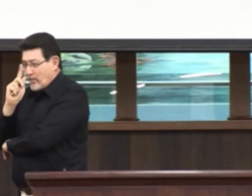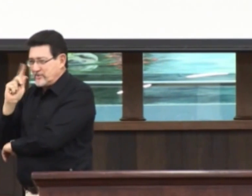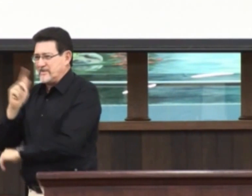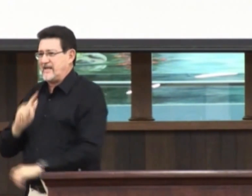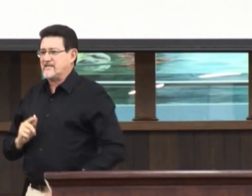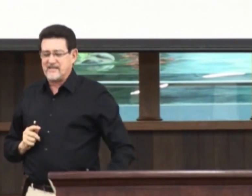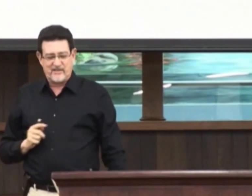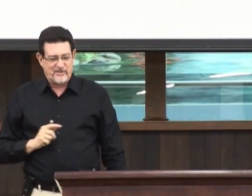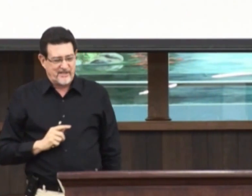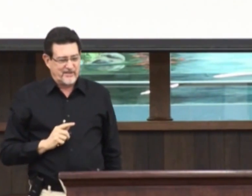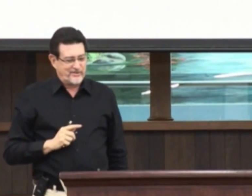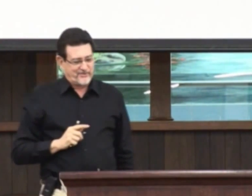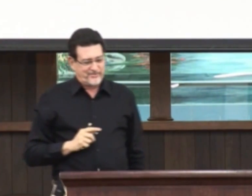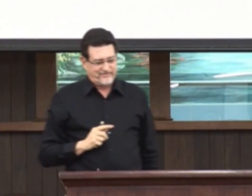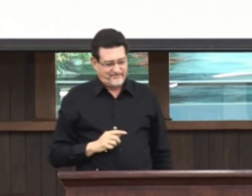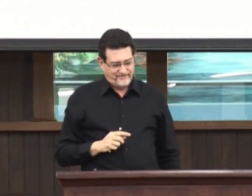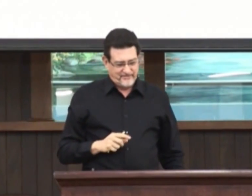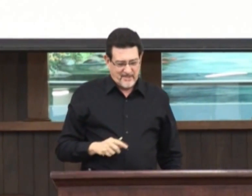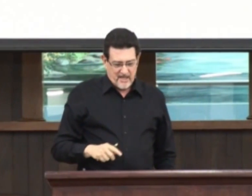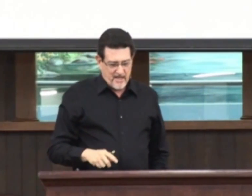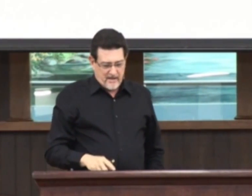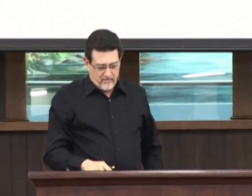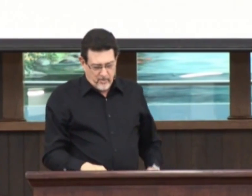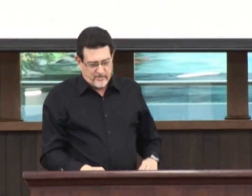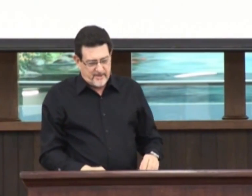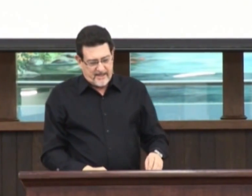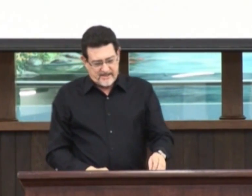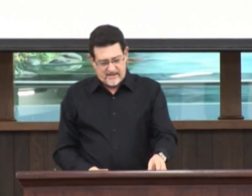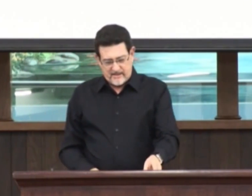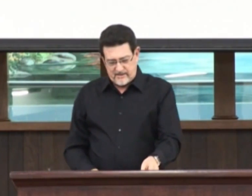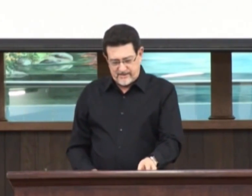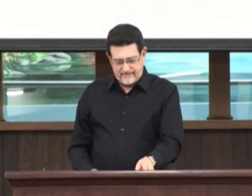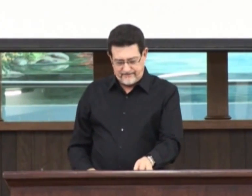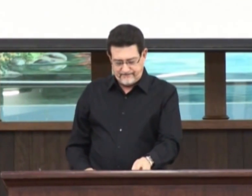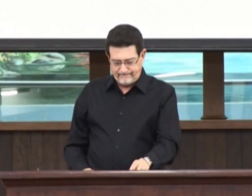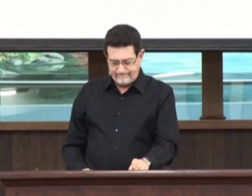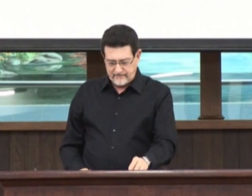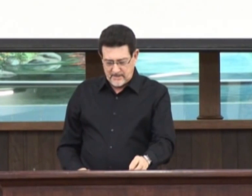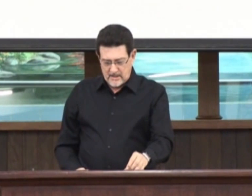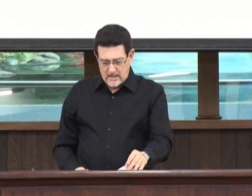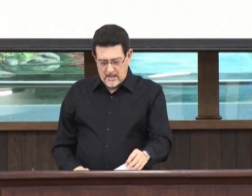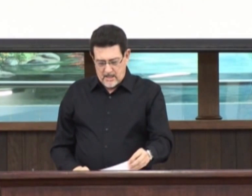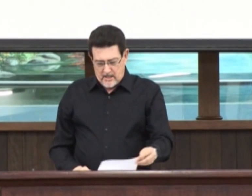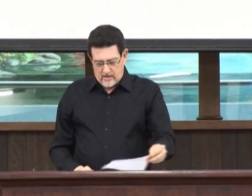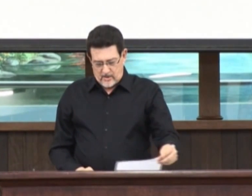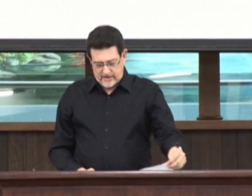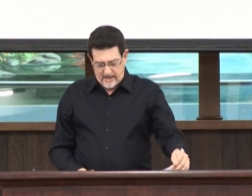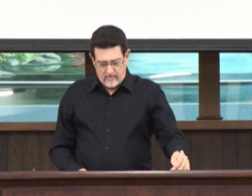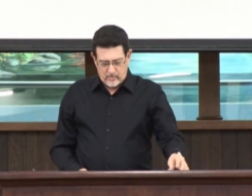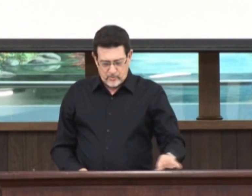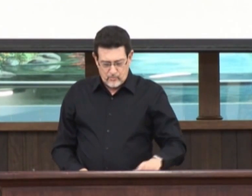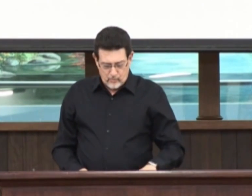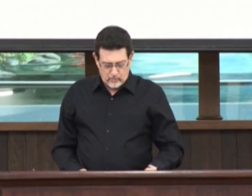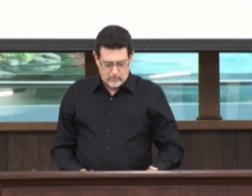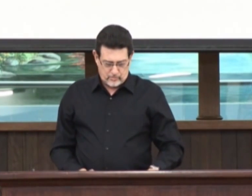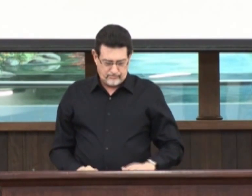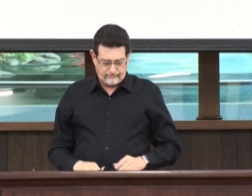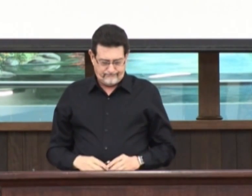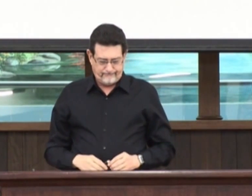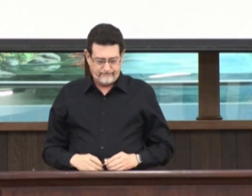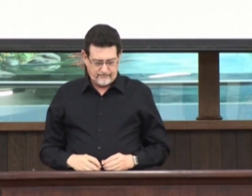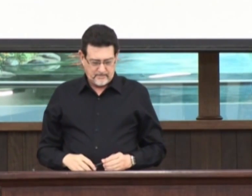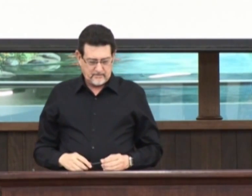É muito interessante isto, muito interessante. Nós temos um